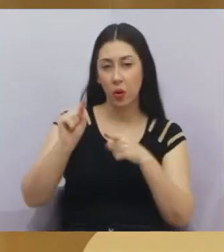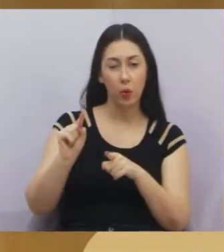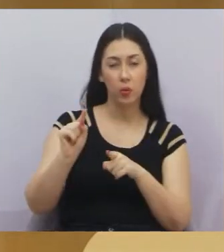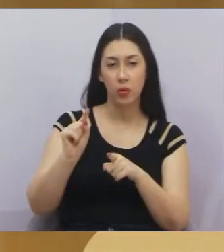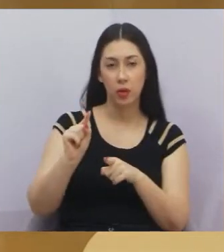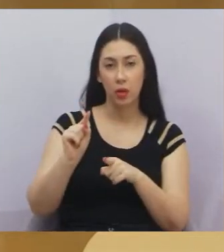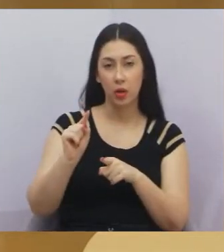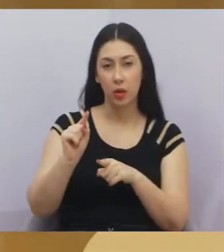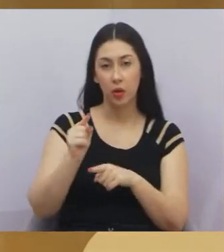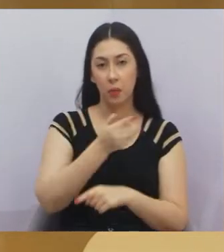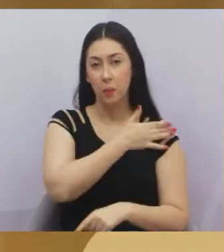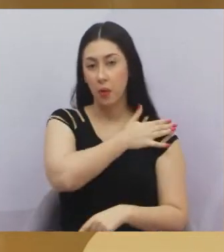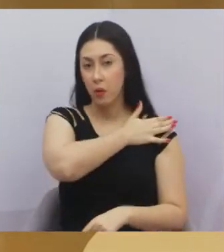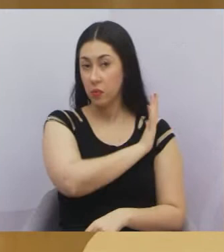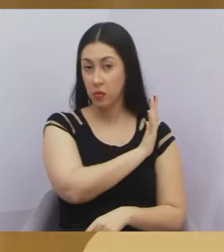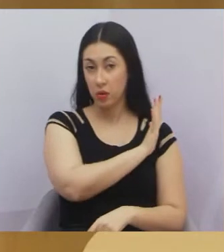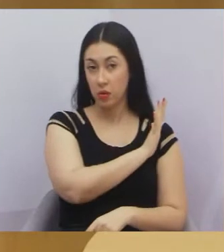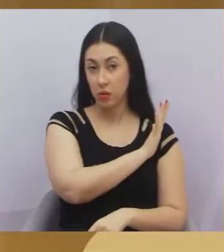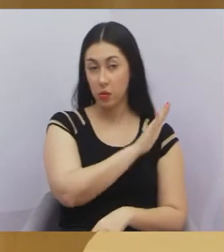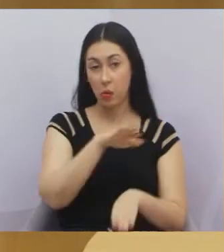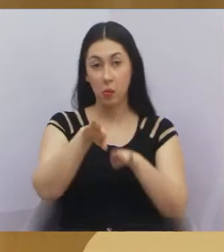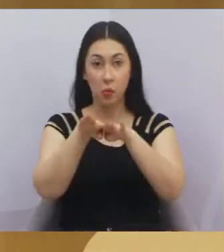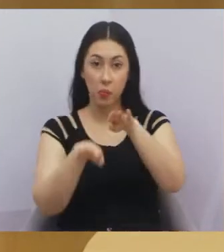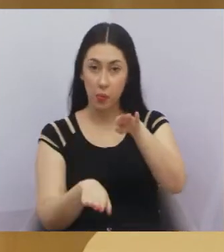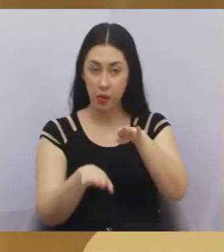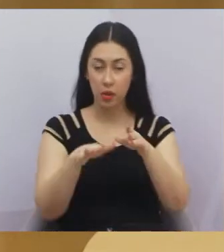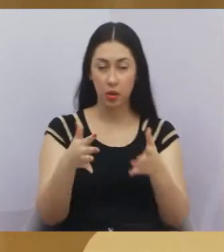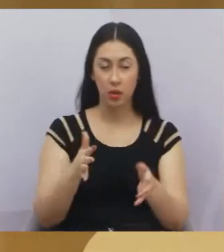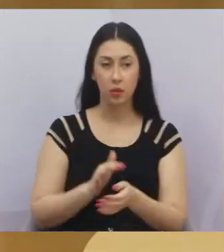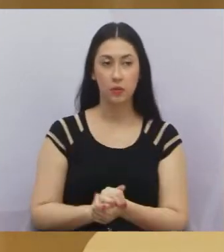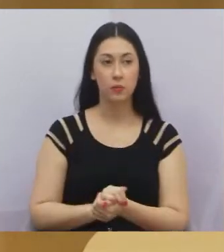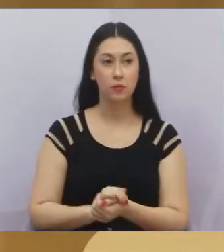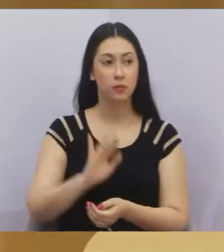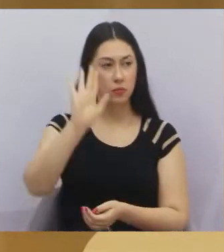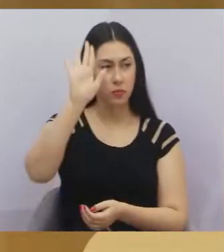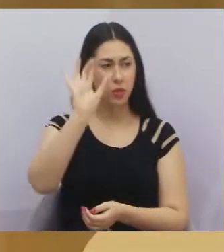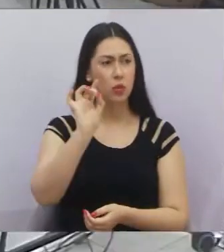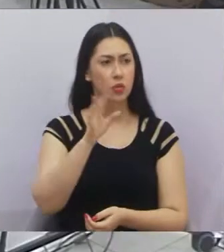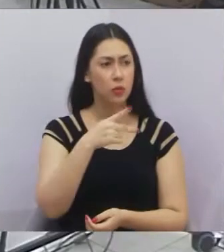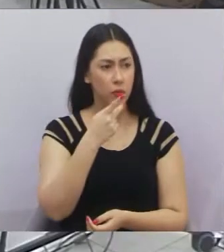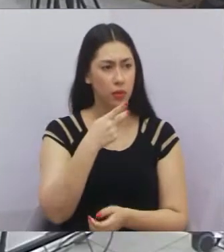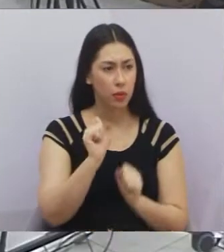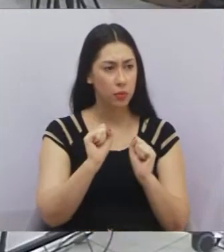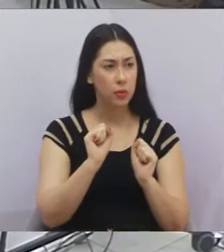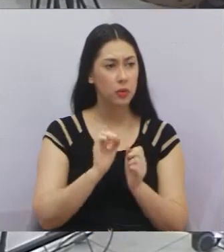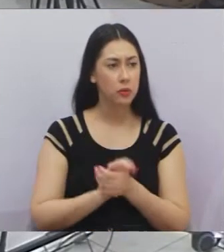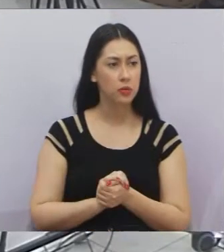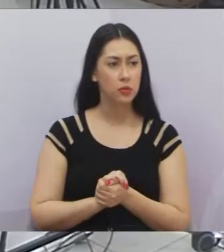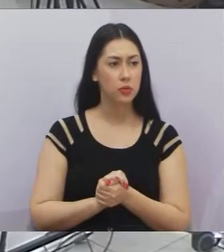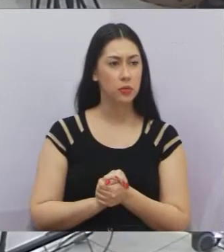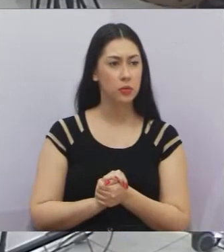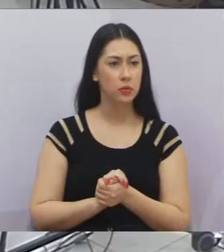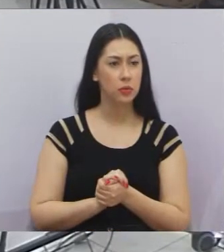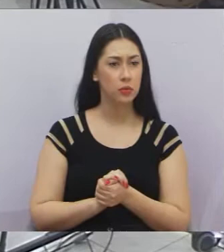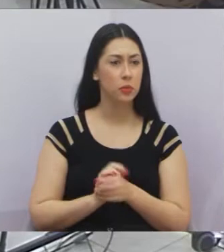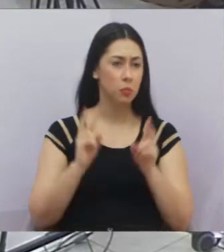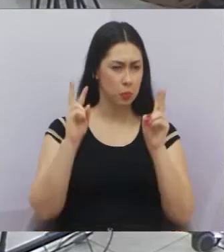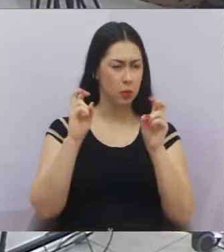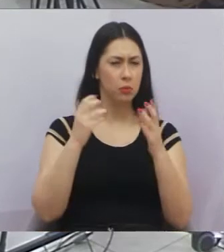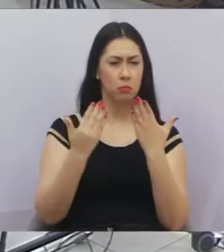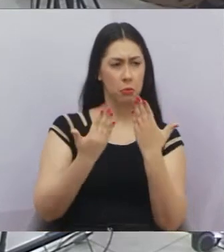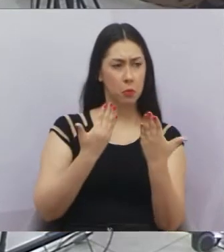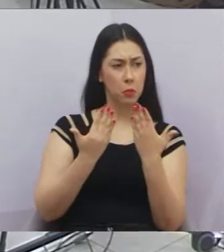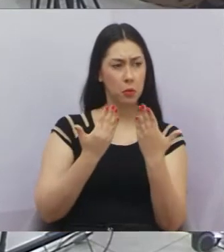desigualdade social ao longo dos anos. Vereador Rodrigo, só uma parte, por gentileza, até para que esse tema seja